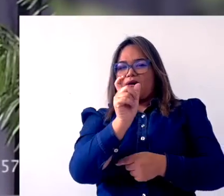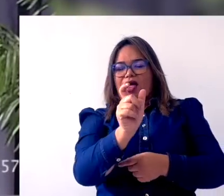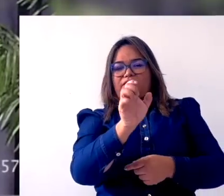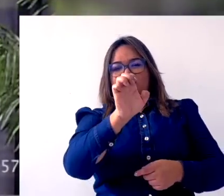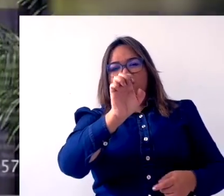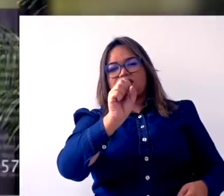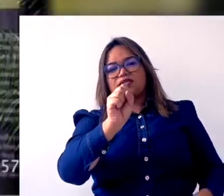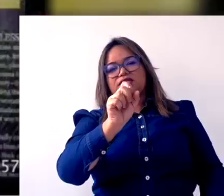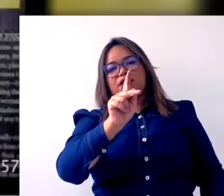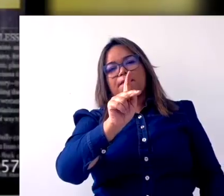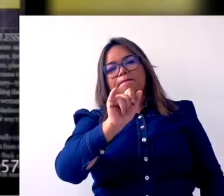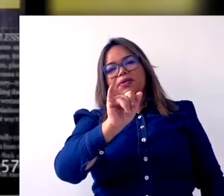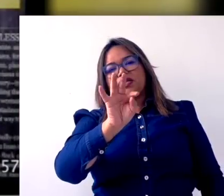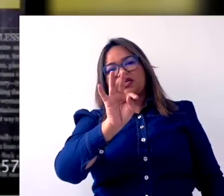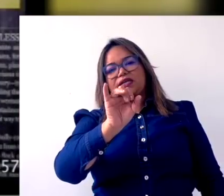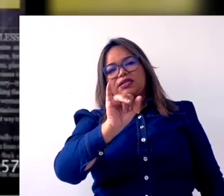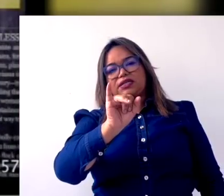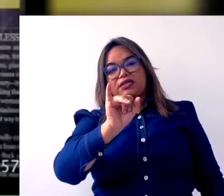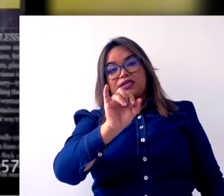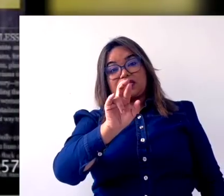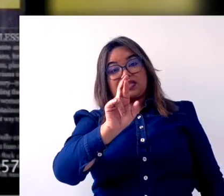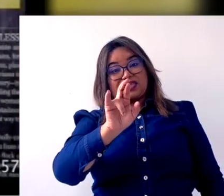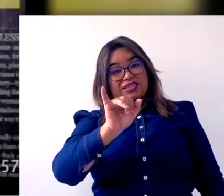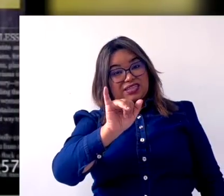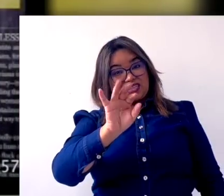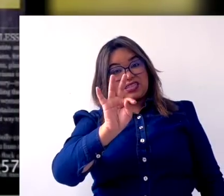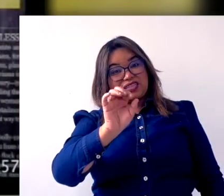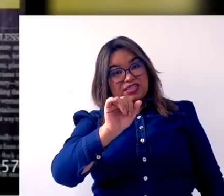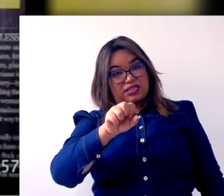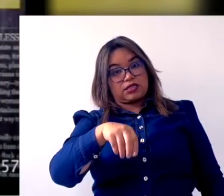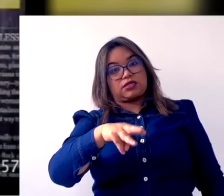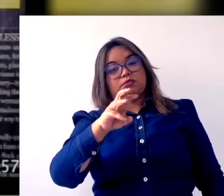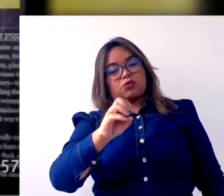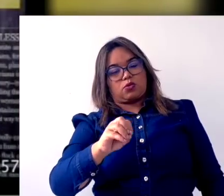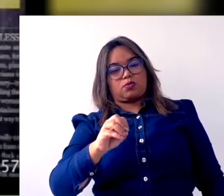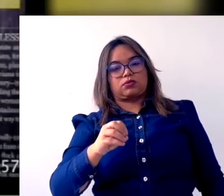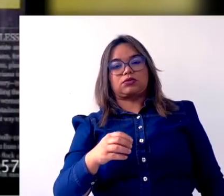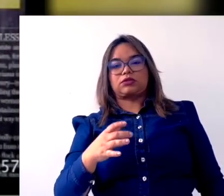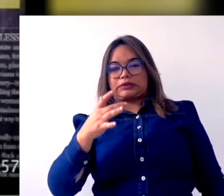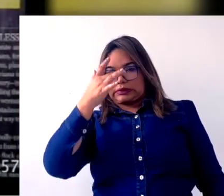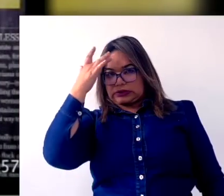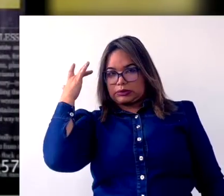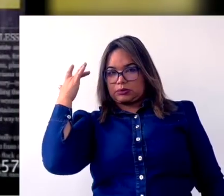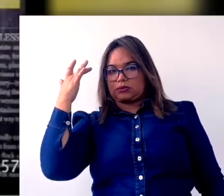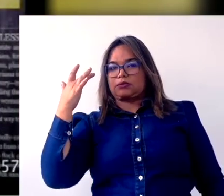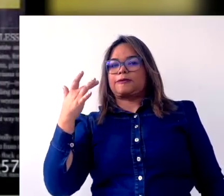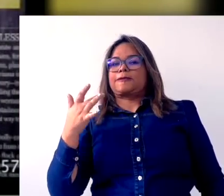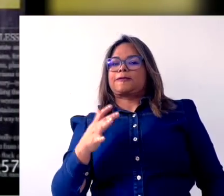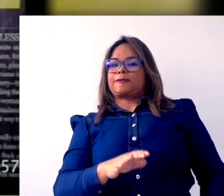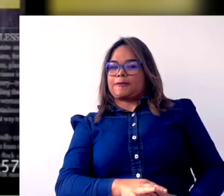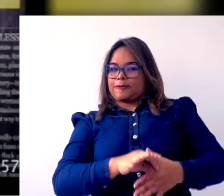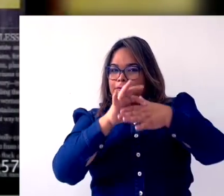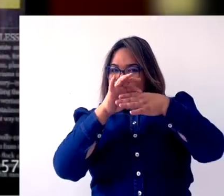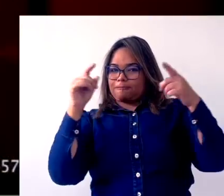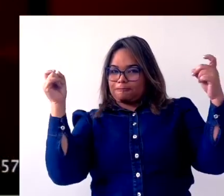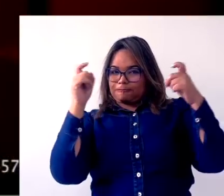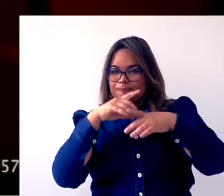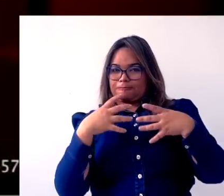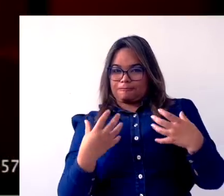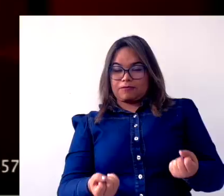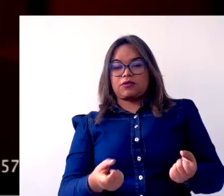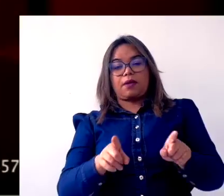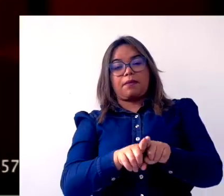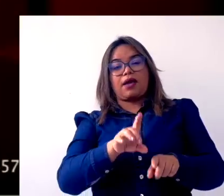Isso é maravilhoso, isso é bom. Eu sei que a dificuldade que os líderes têm com essas questões. Foi isso que disse o